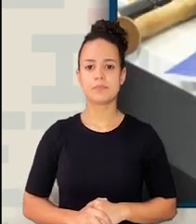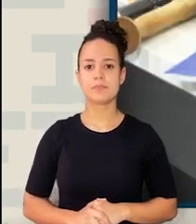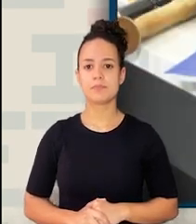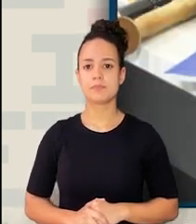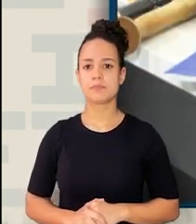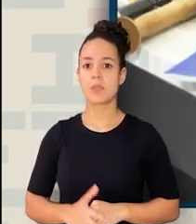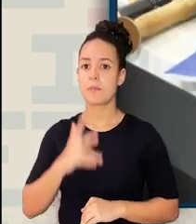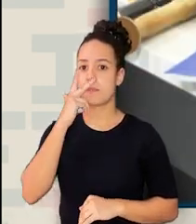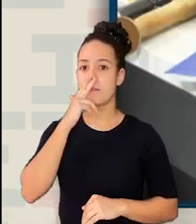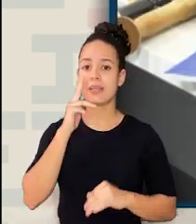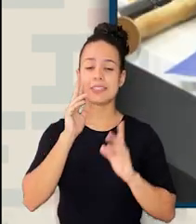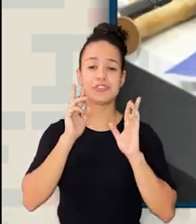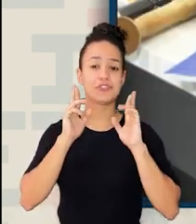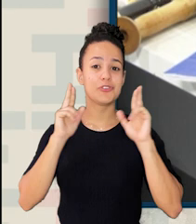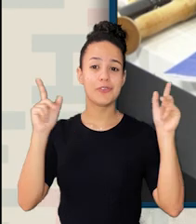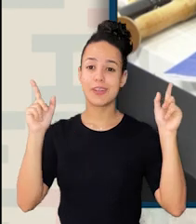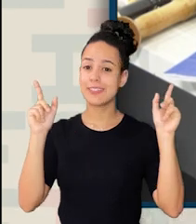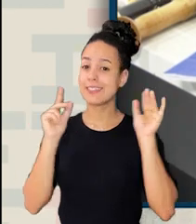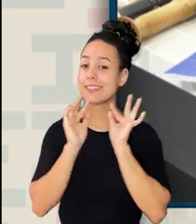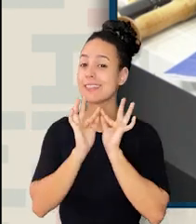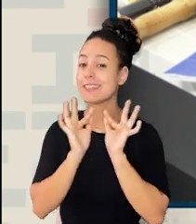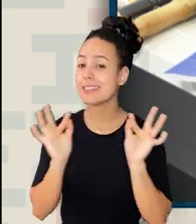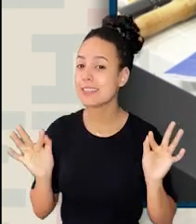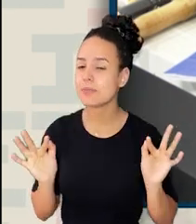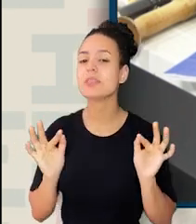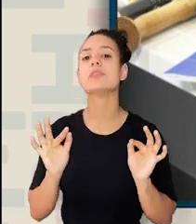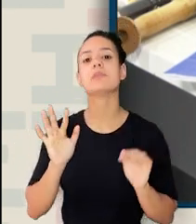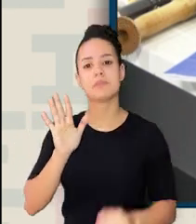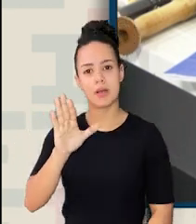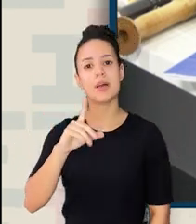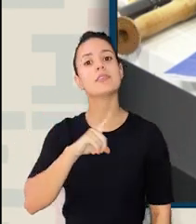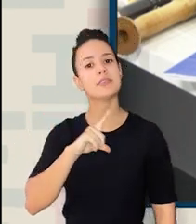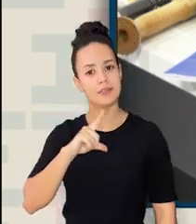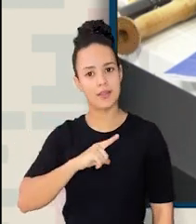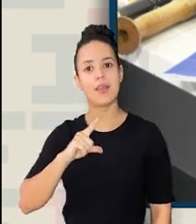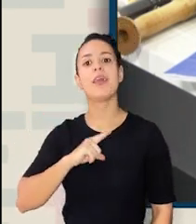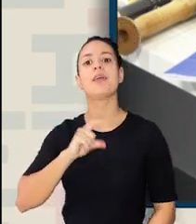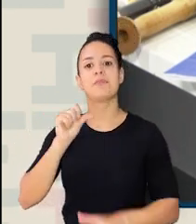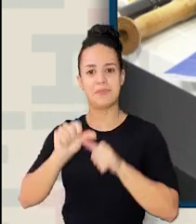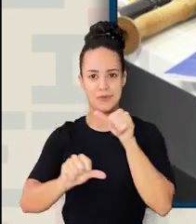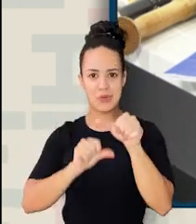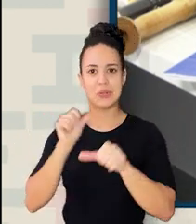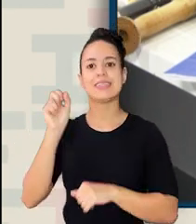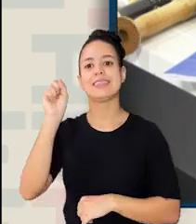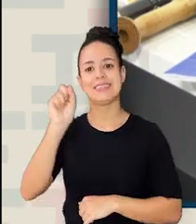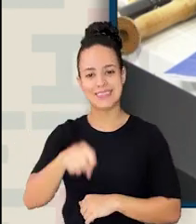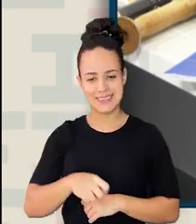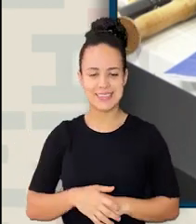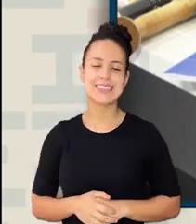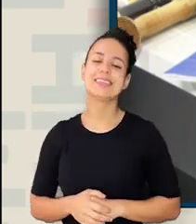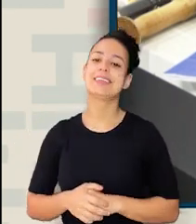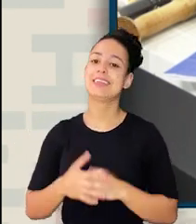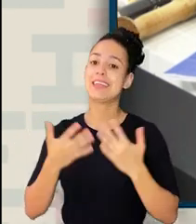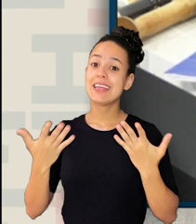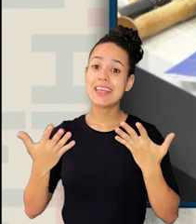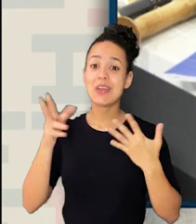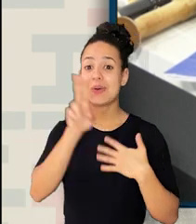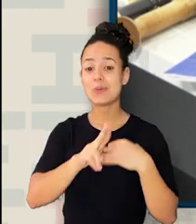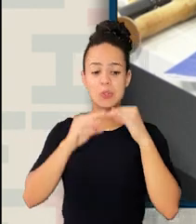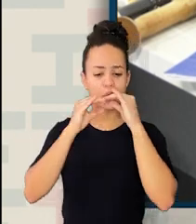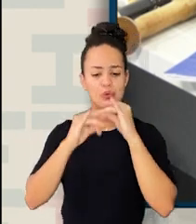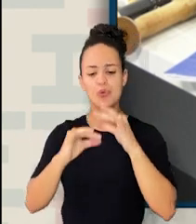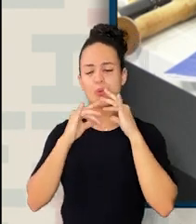Gente, é muito discreta a diferença, mas tem sim um efeito e faz toda a diferença nesse instrumento